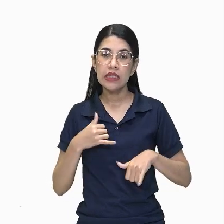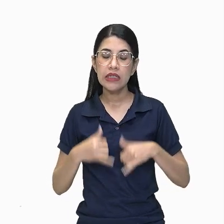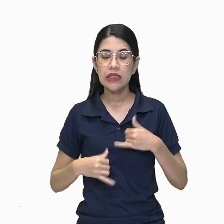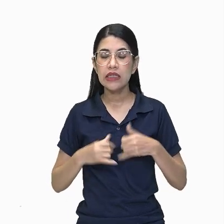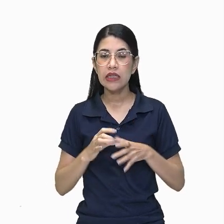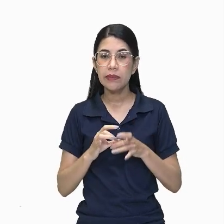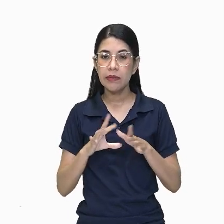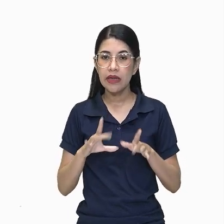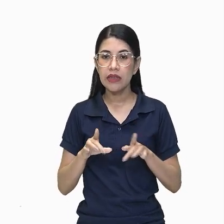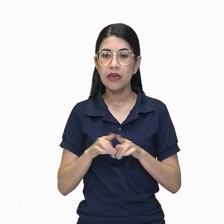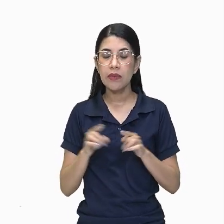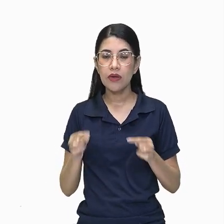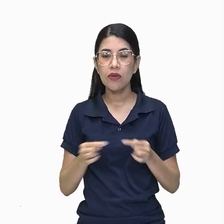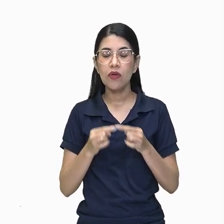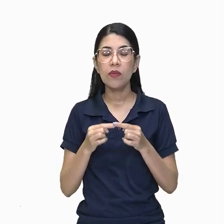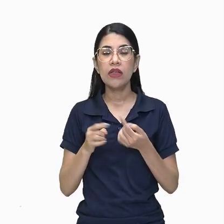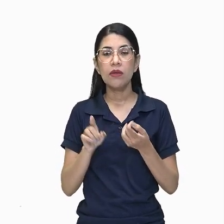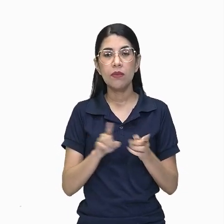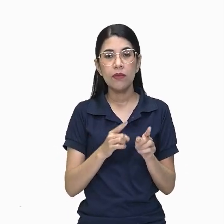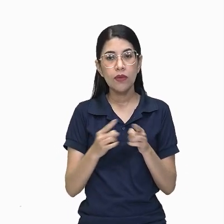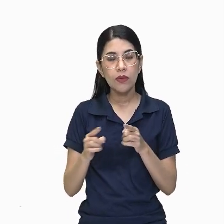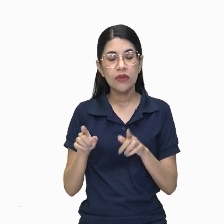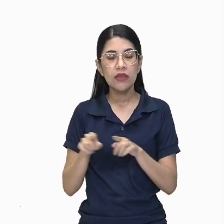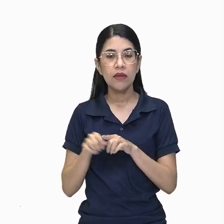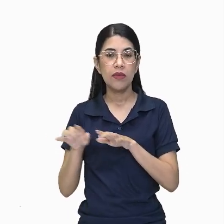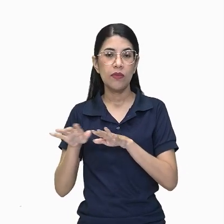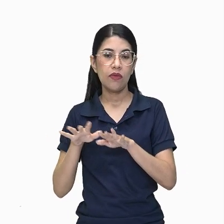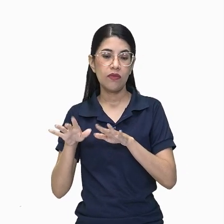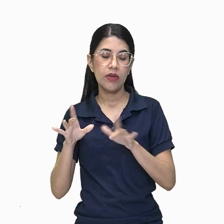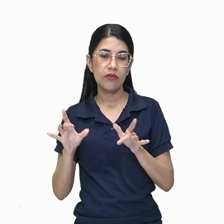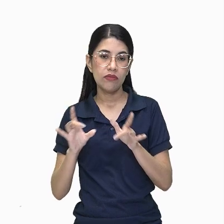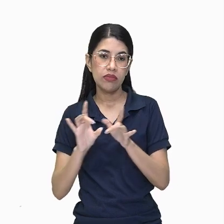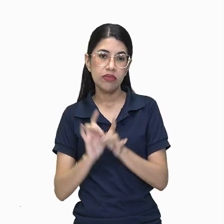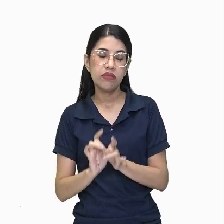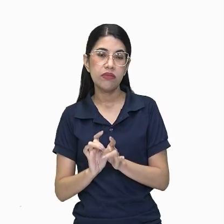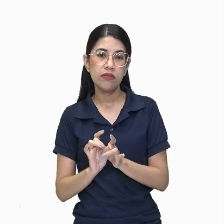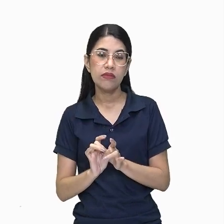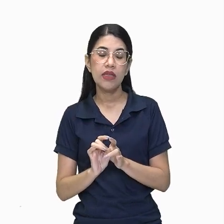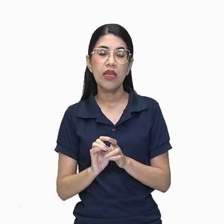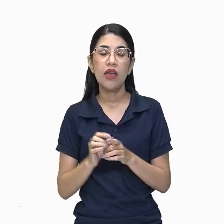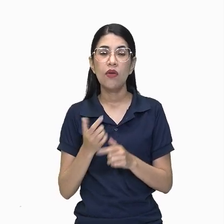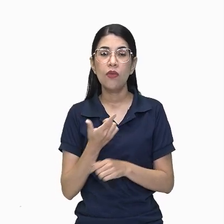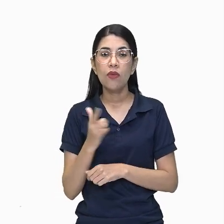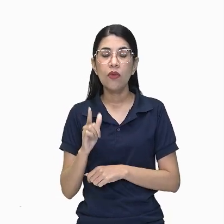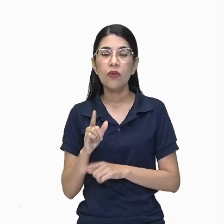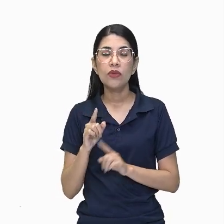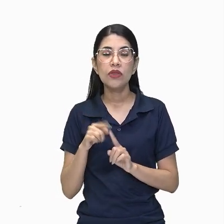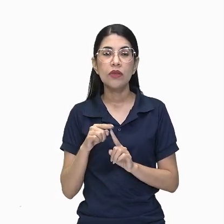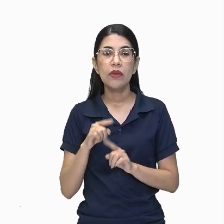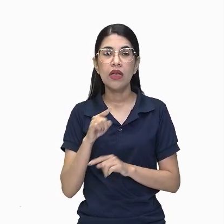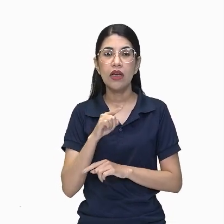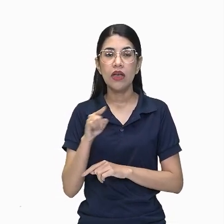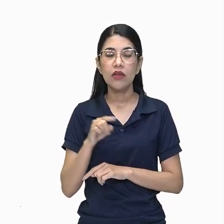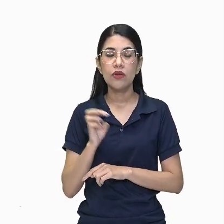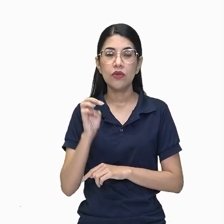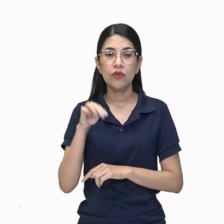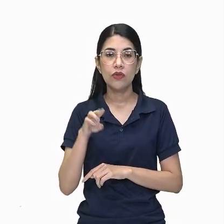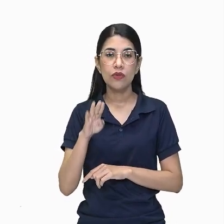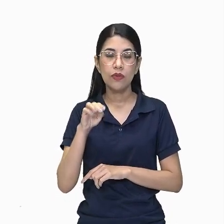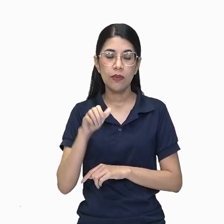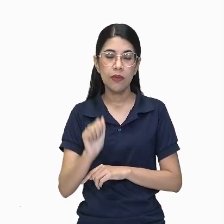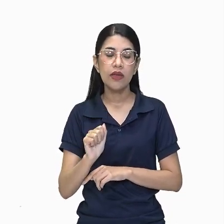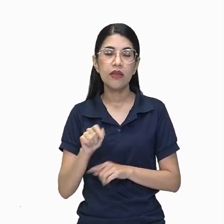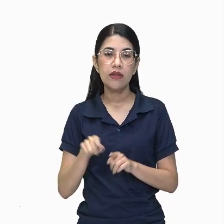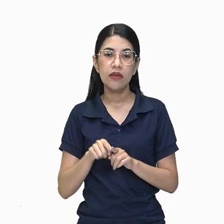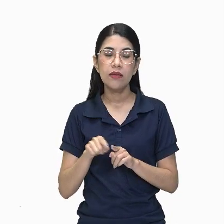combinação perfeita entre músicas e movimentos. Por fim, aqui a gente cita também a Zumba, que é um programa fitness